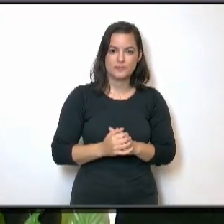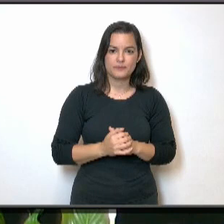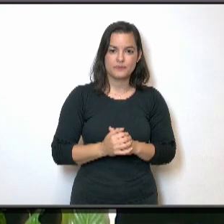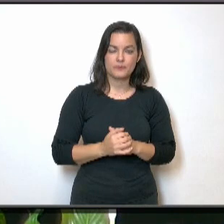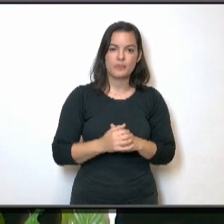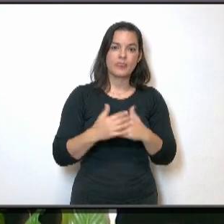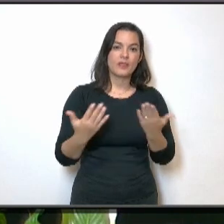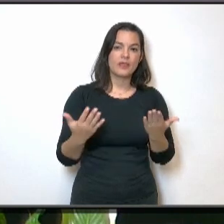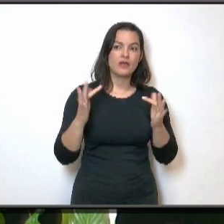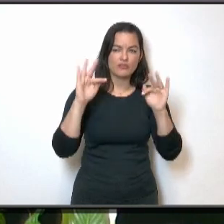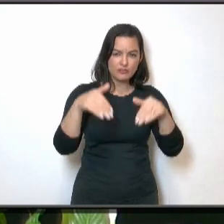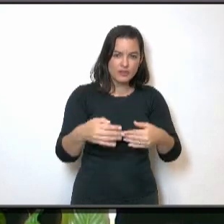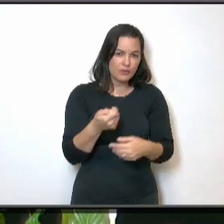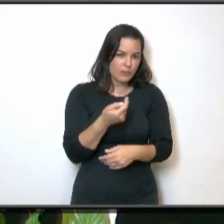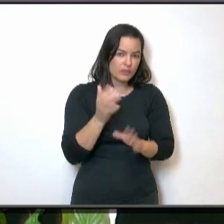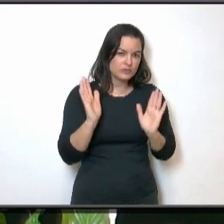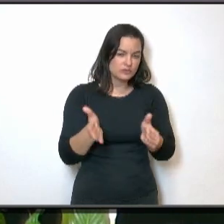Para a gente terminar, irmãos,